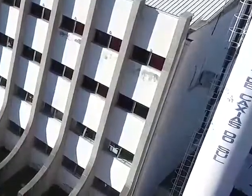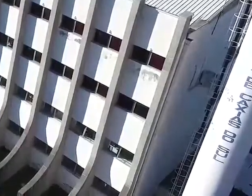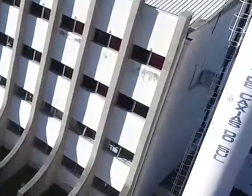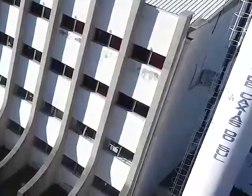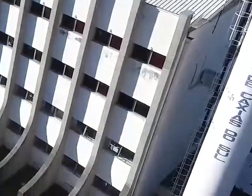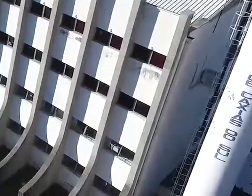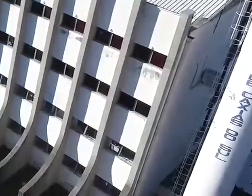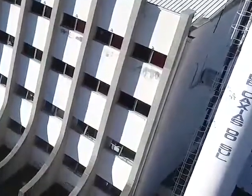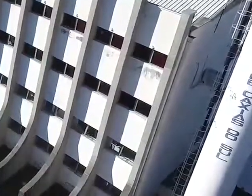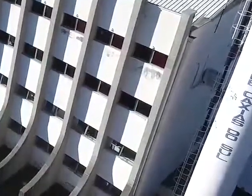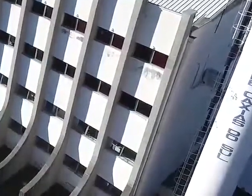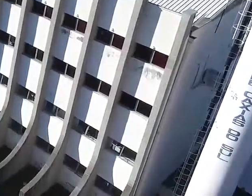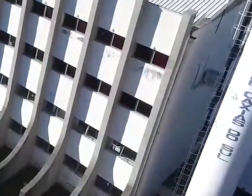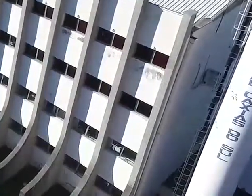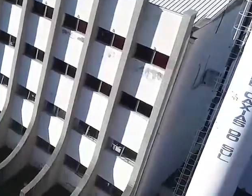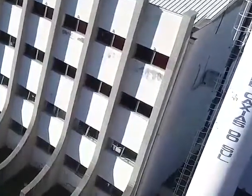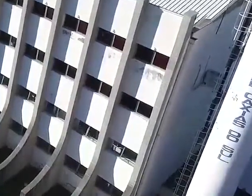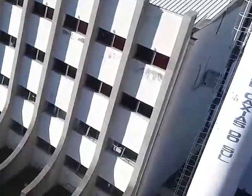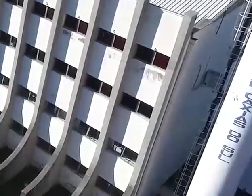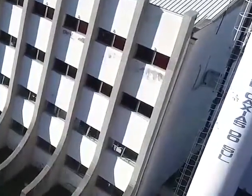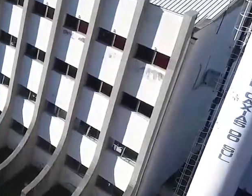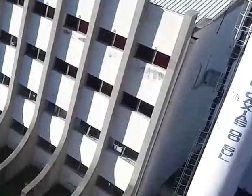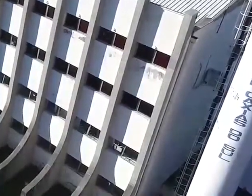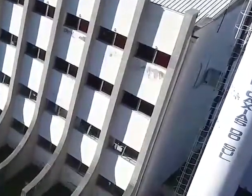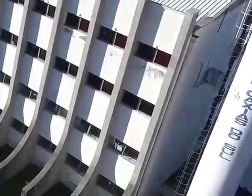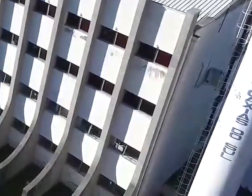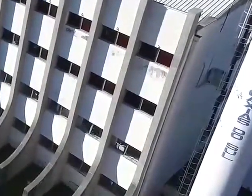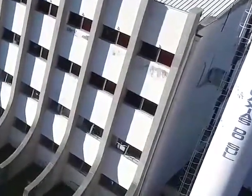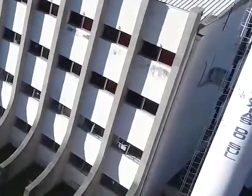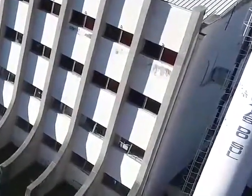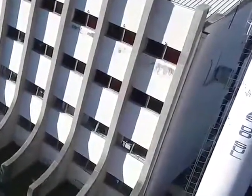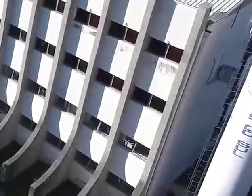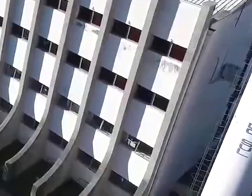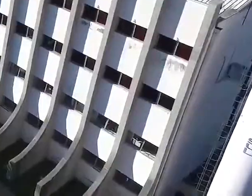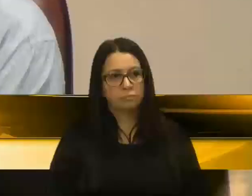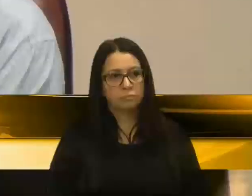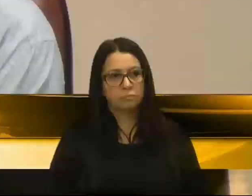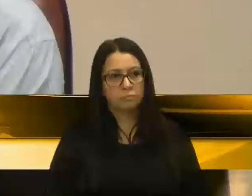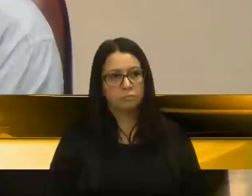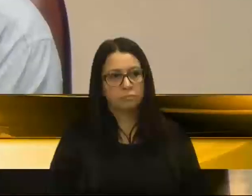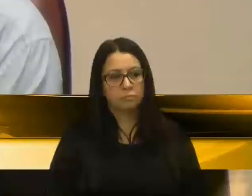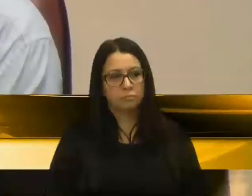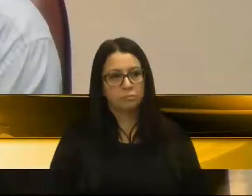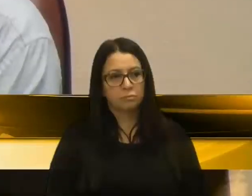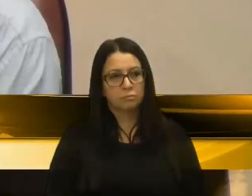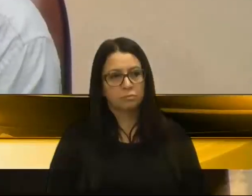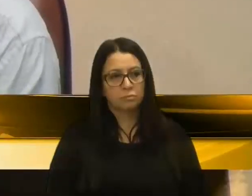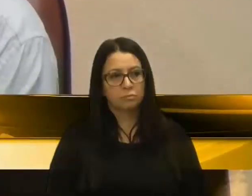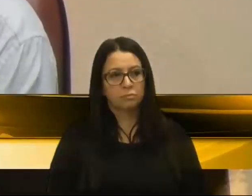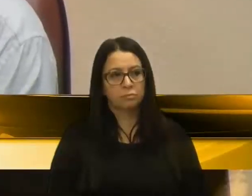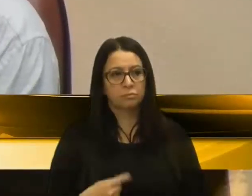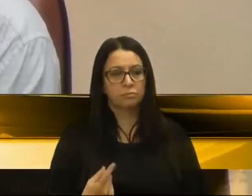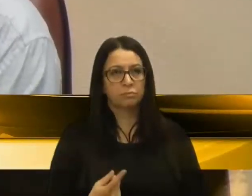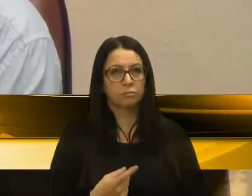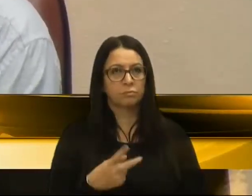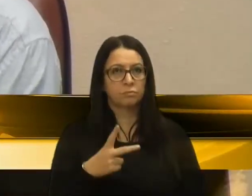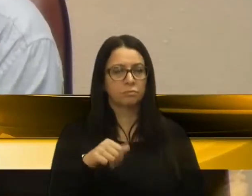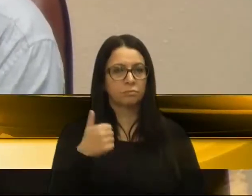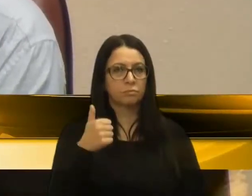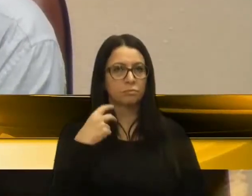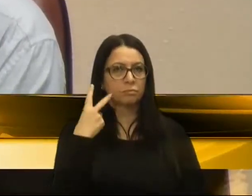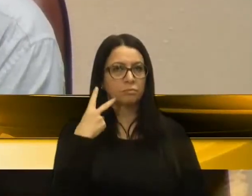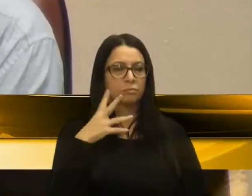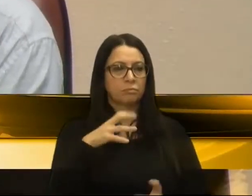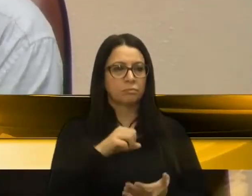complementar retornará para a promulgação do prefeito em 48 horas. Se ele não o fizer, caberá ao presidente da